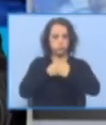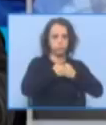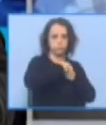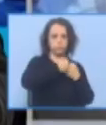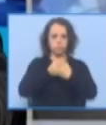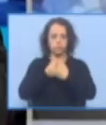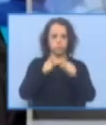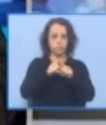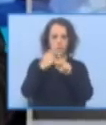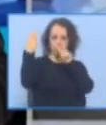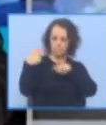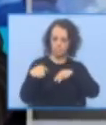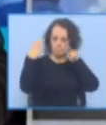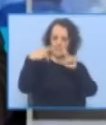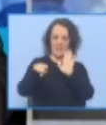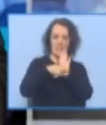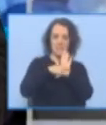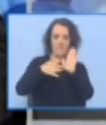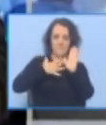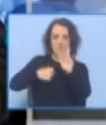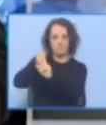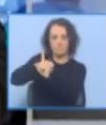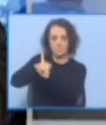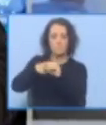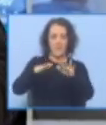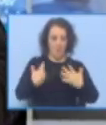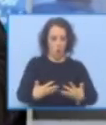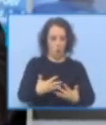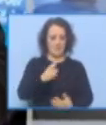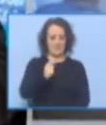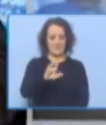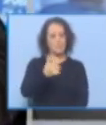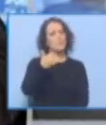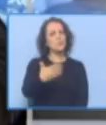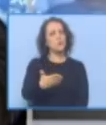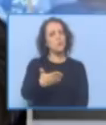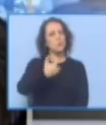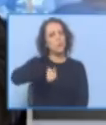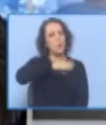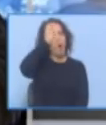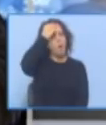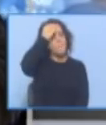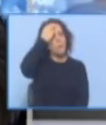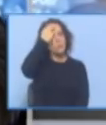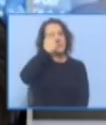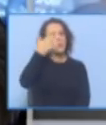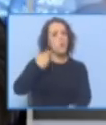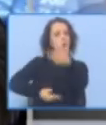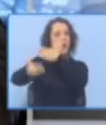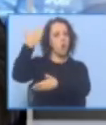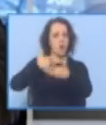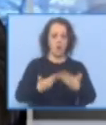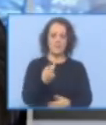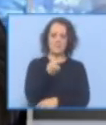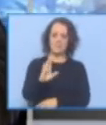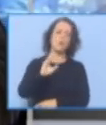negativa desse outro que queriam combater. E nós estamos no século XXI, aprendemos muito com a história e estamos num século em que somos chamados